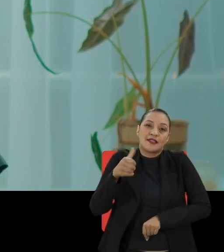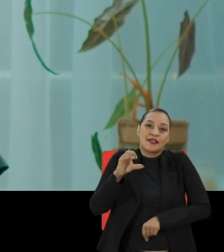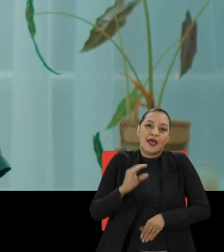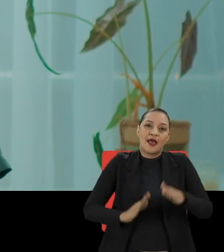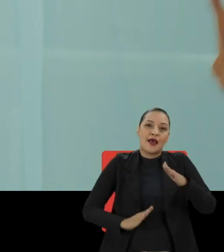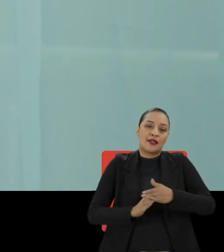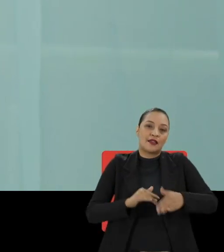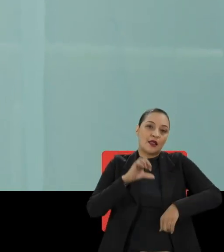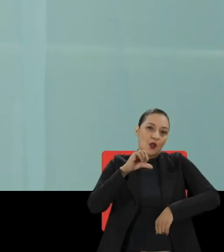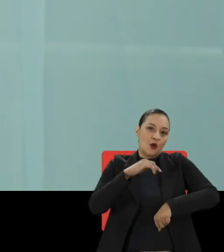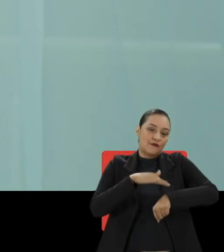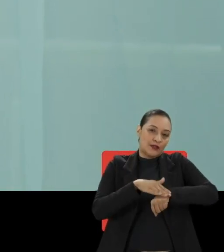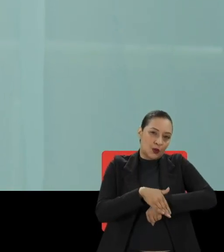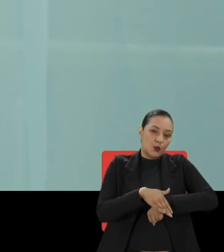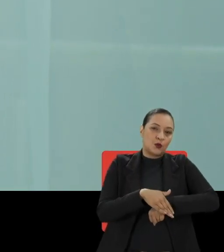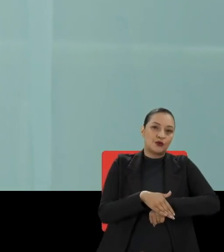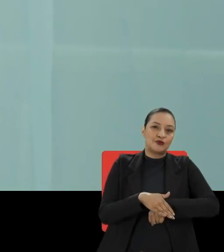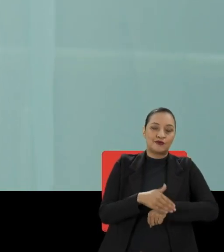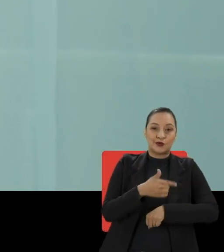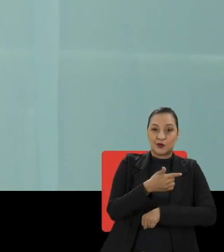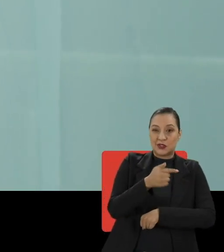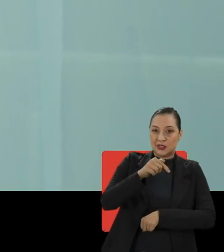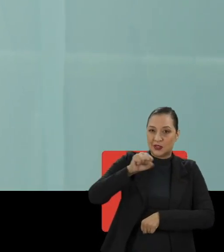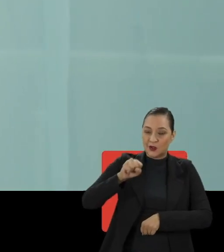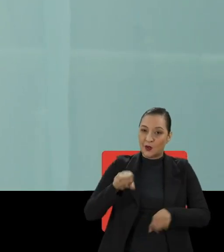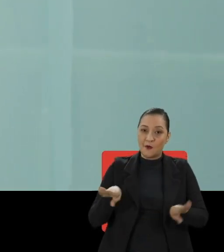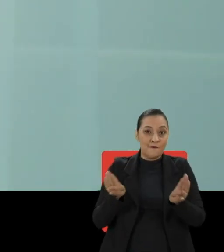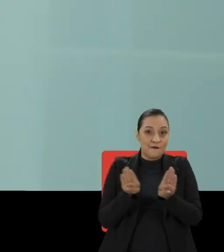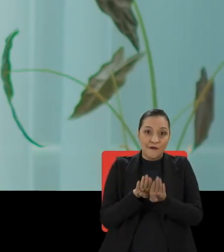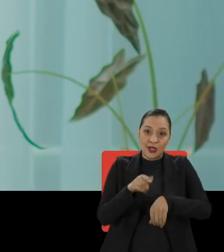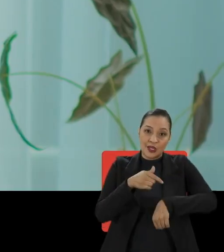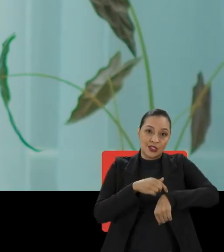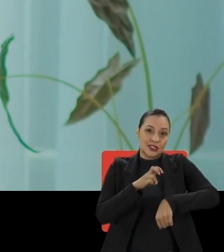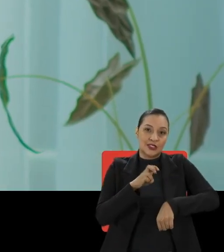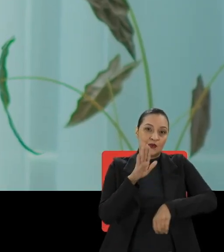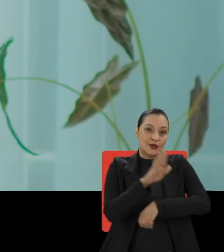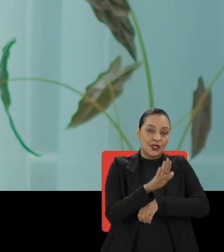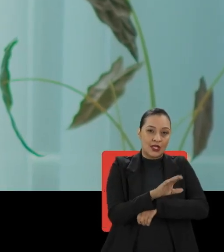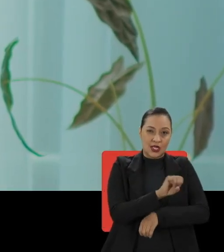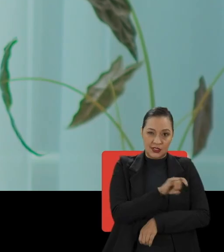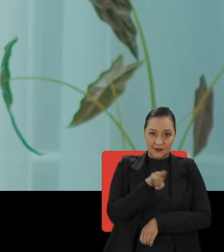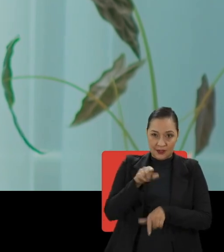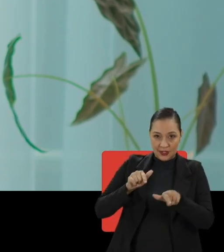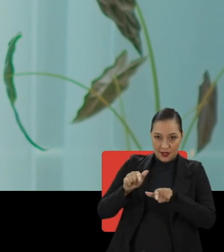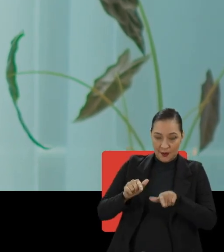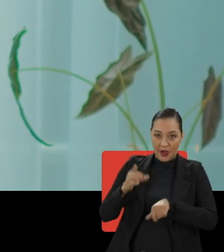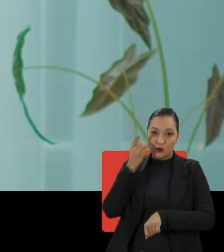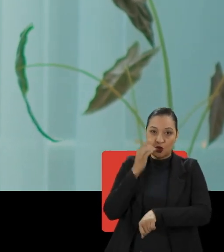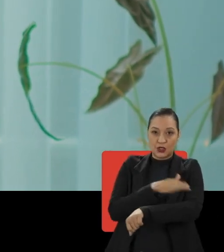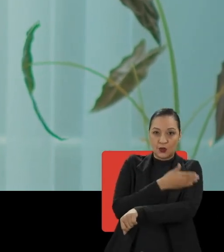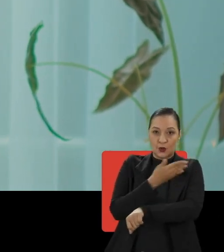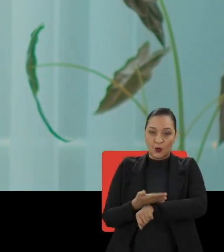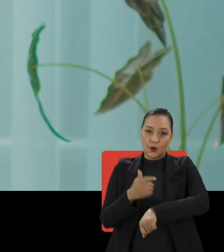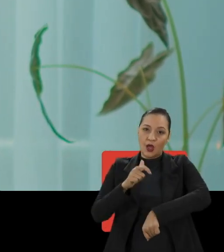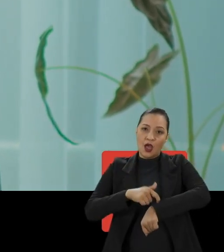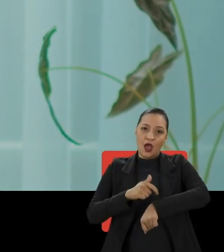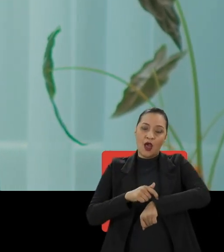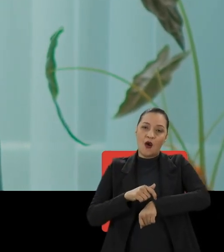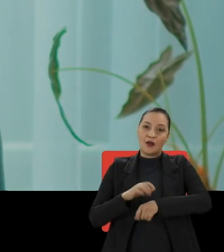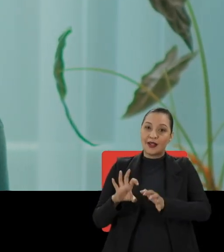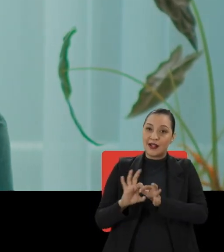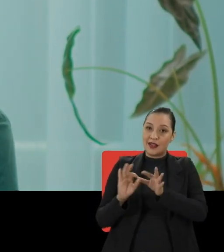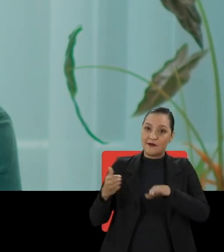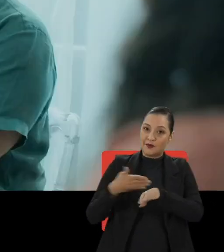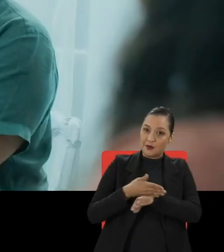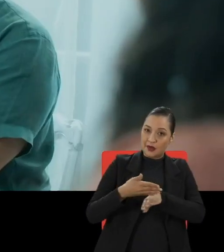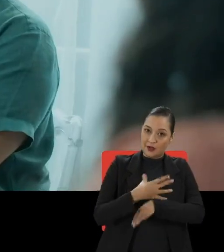até 21 horas. 278 fecham às 17 horas. Se você trabalha durante o dia, a hora que você tem para levar o